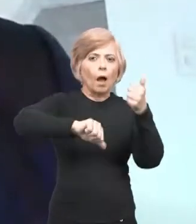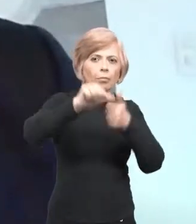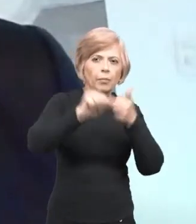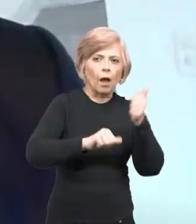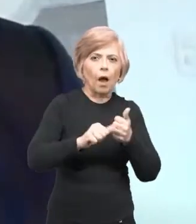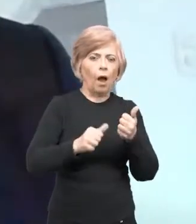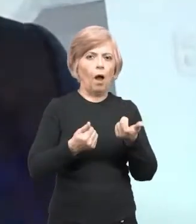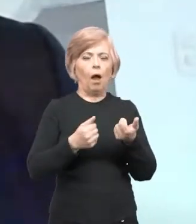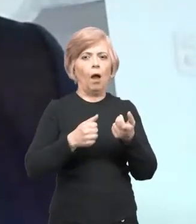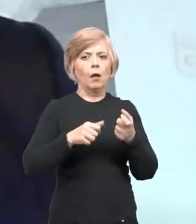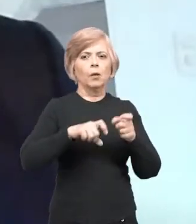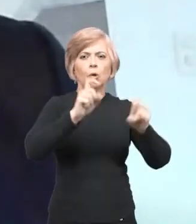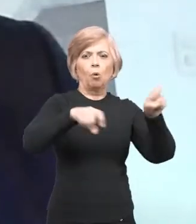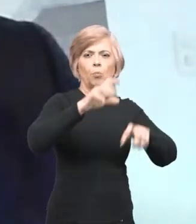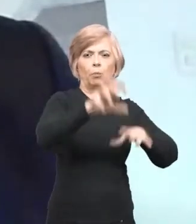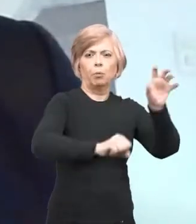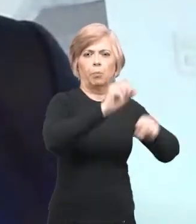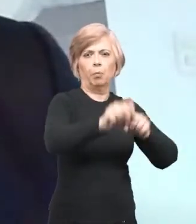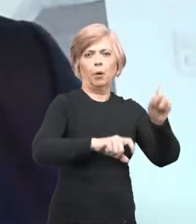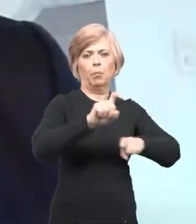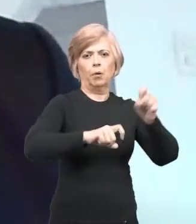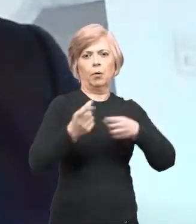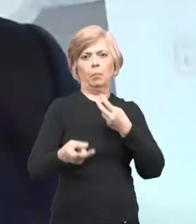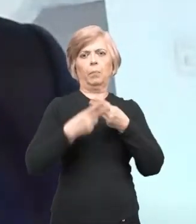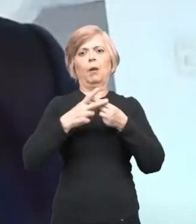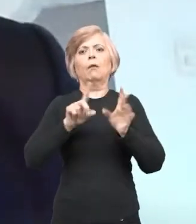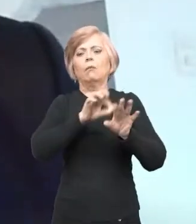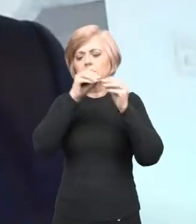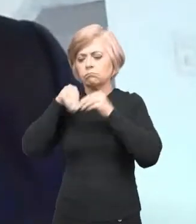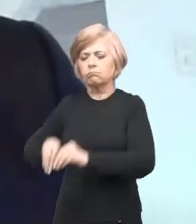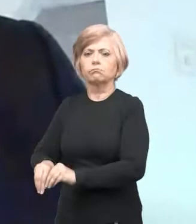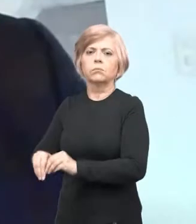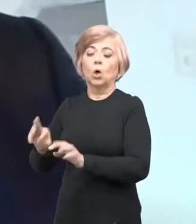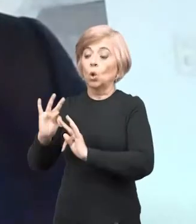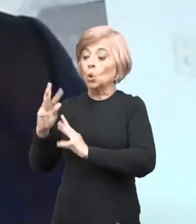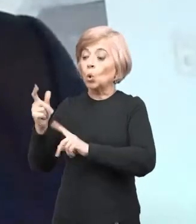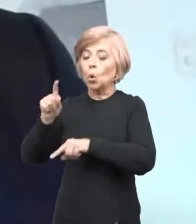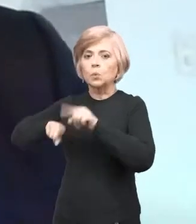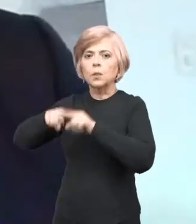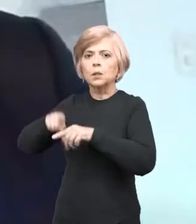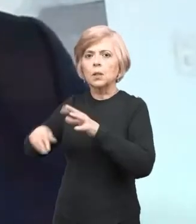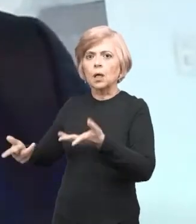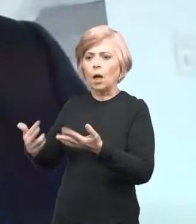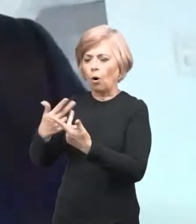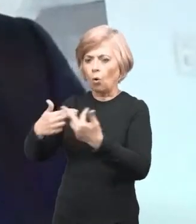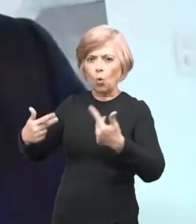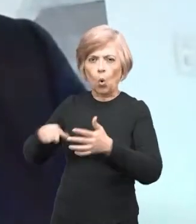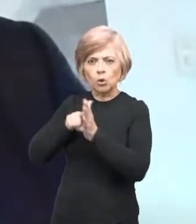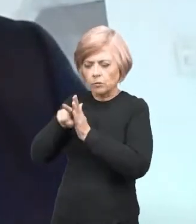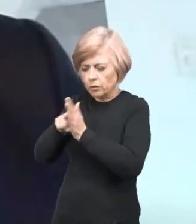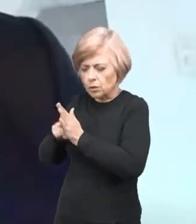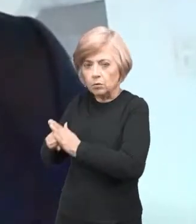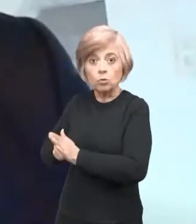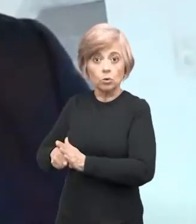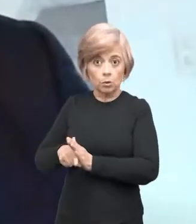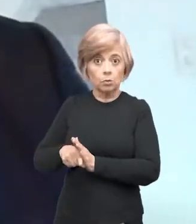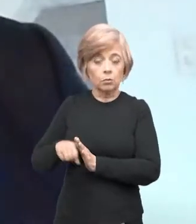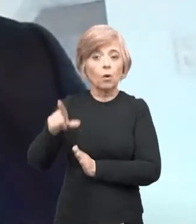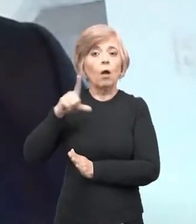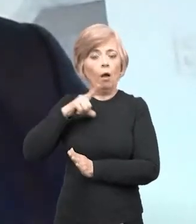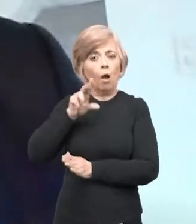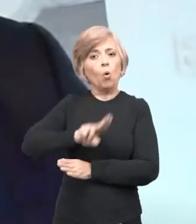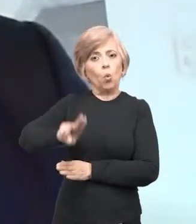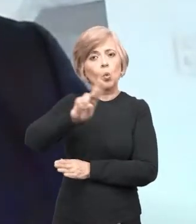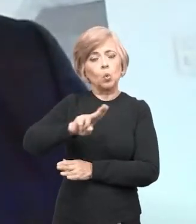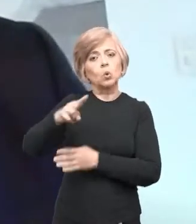buscas e apreensões, sejam realizadas, enfim, toda sorte de ferramental investigativo é